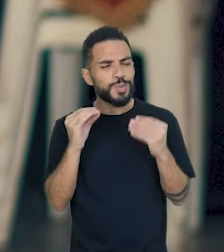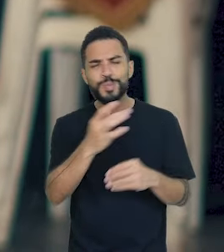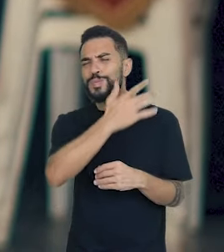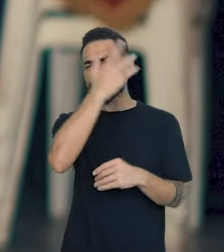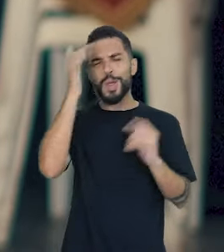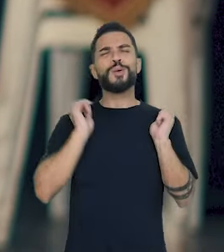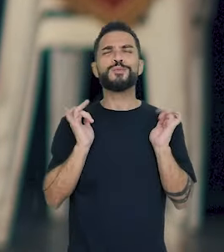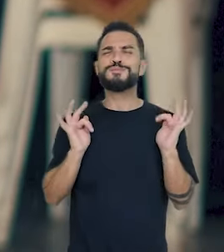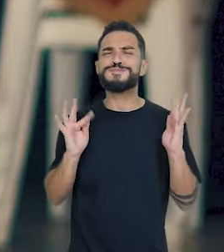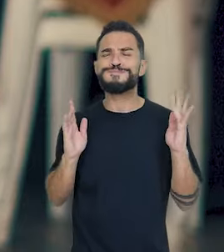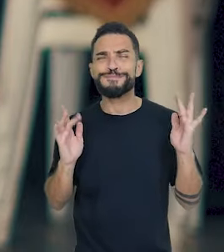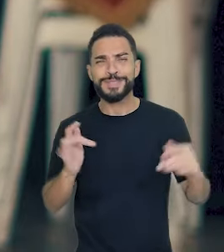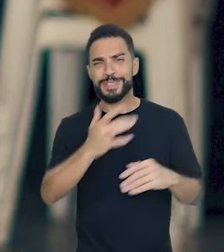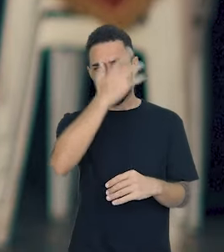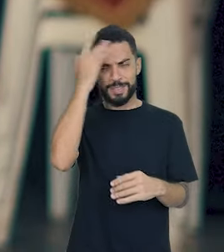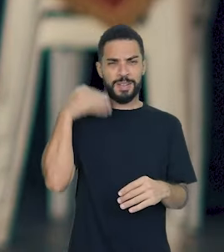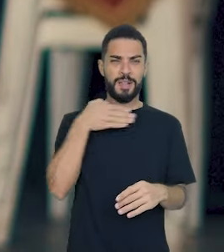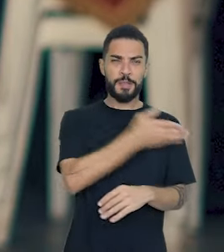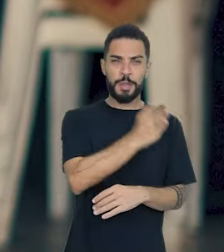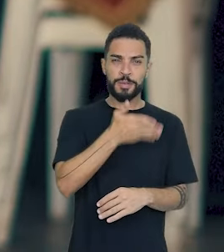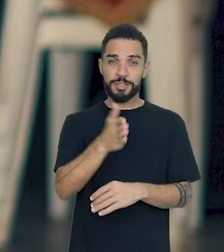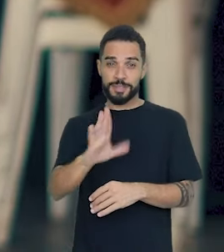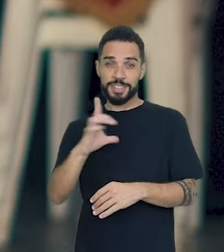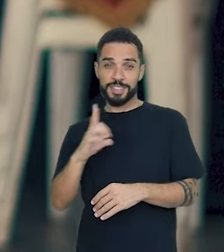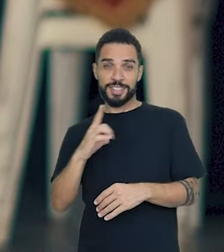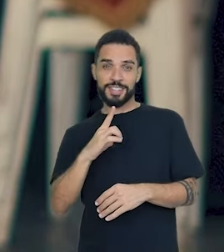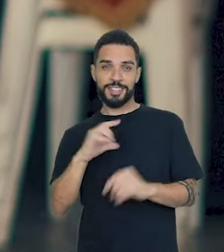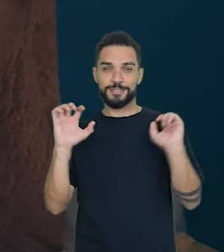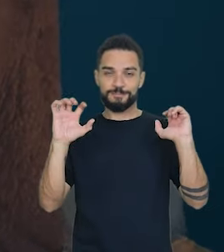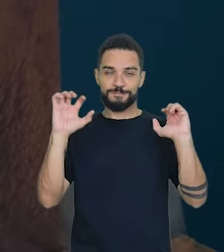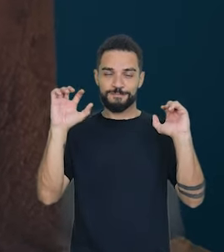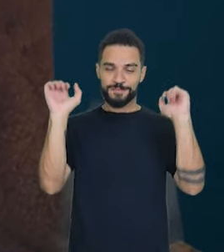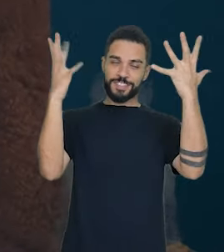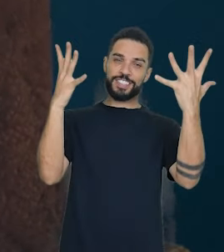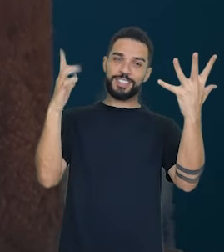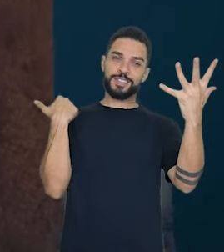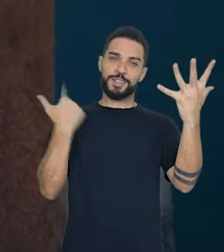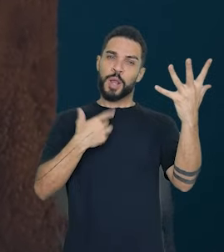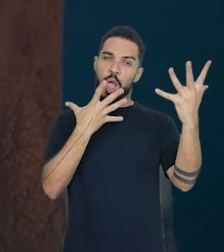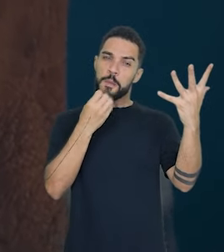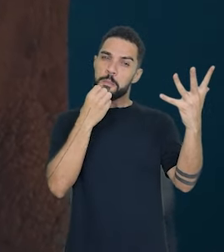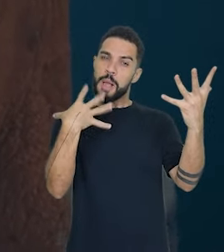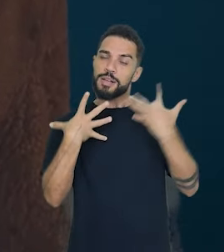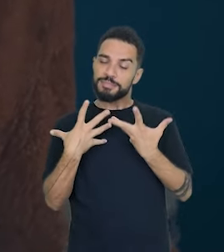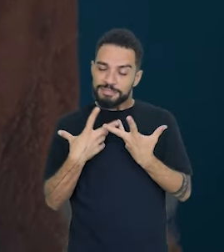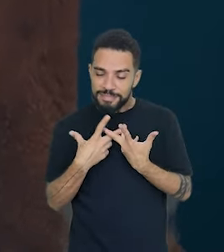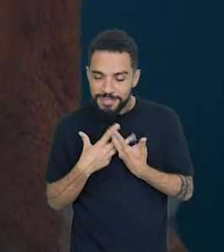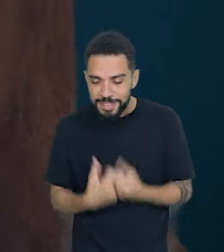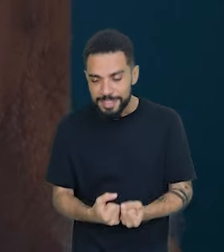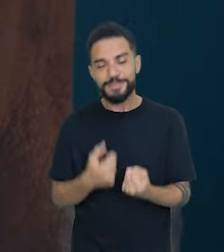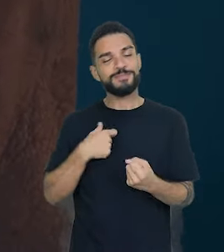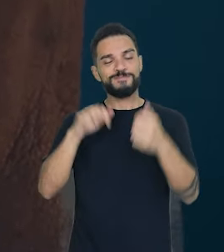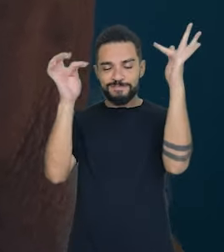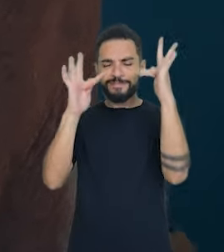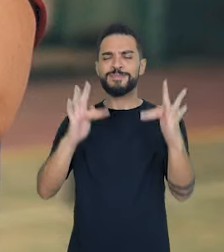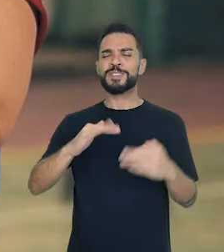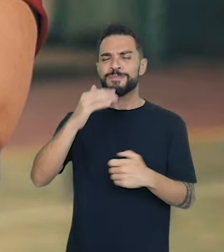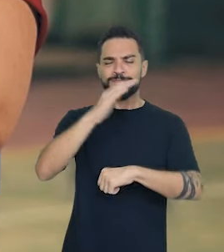pessoas. Então, aonde a gente vai, que está tendo algum evento de carnaval, a gente é bem recebido, graças a Deus, por todo